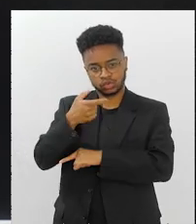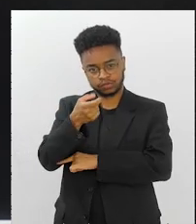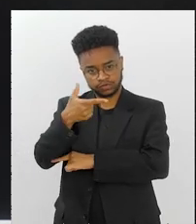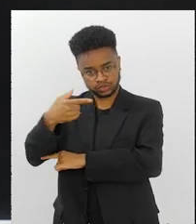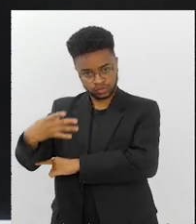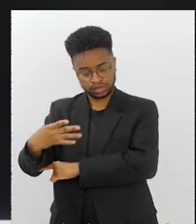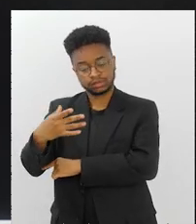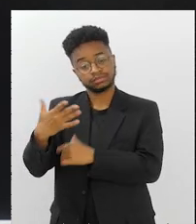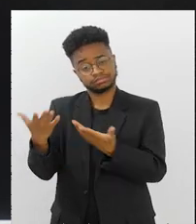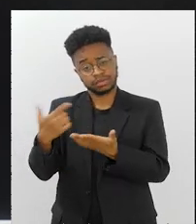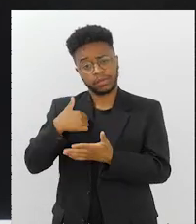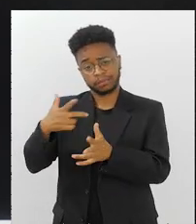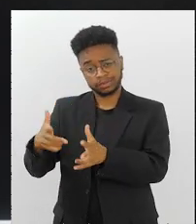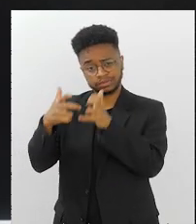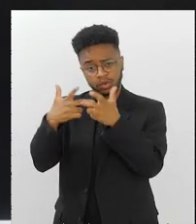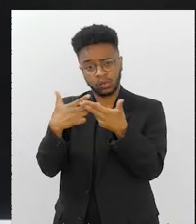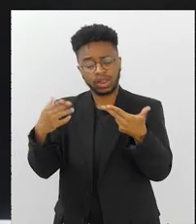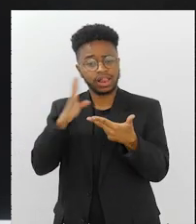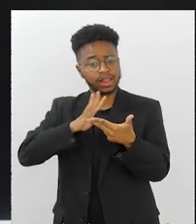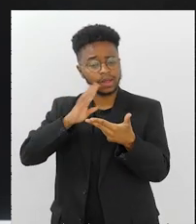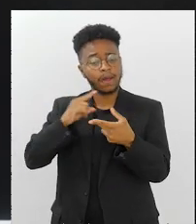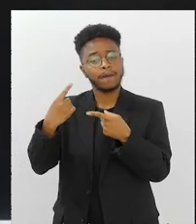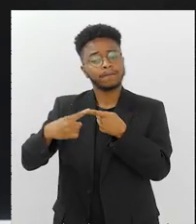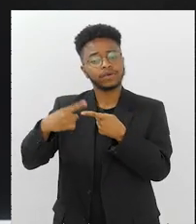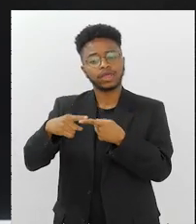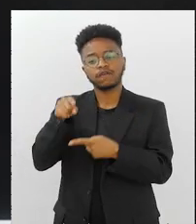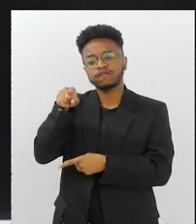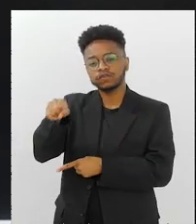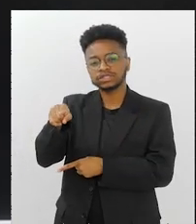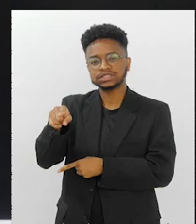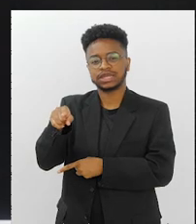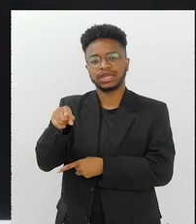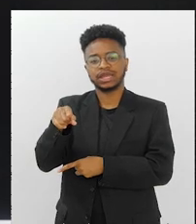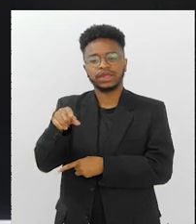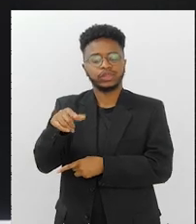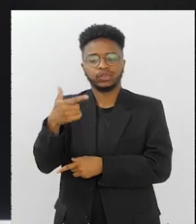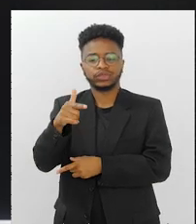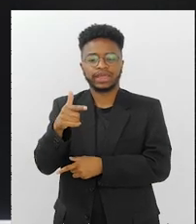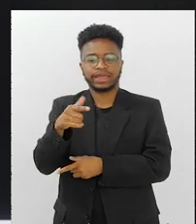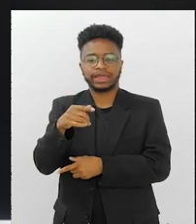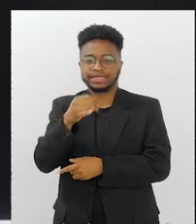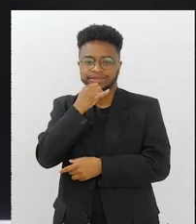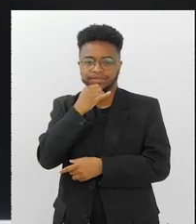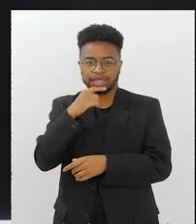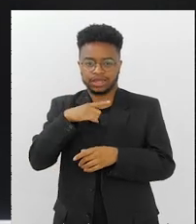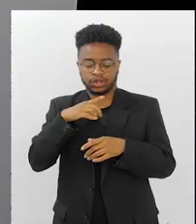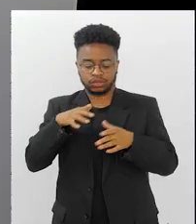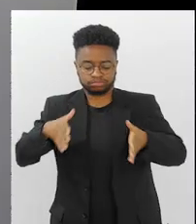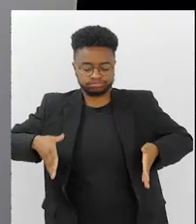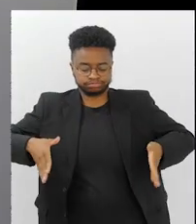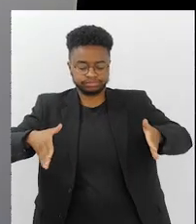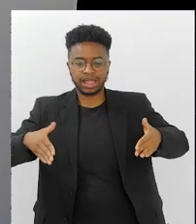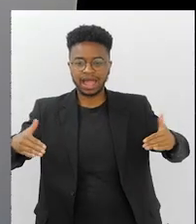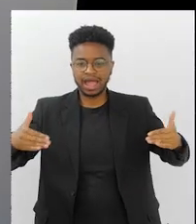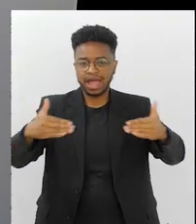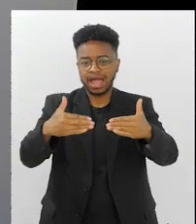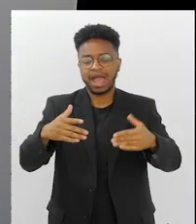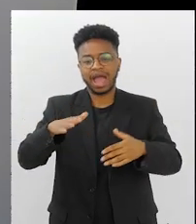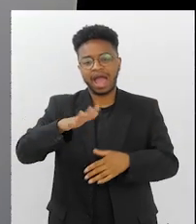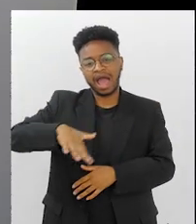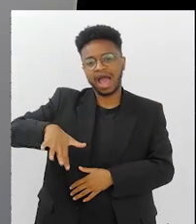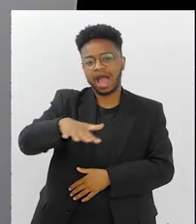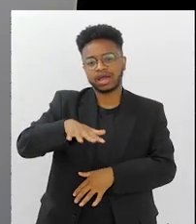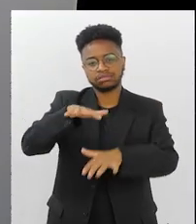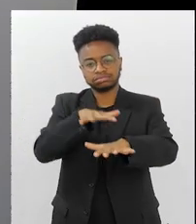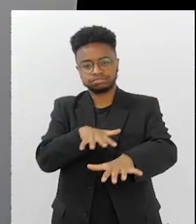que você você ultrapassa as quatro linhas né vamos dizer assim né que é o espaço do nosso desfile que é